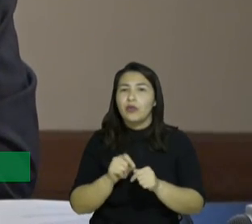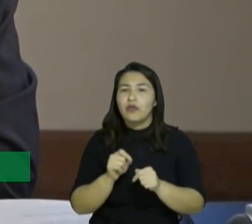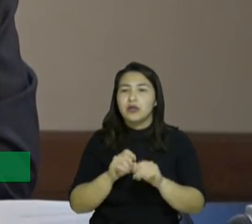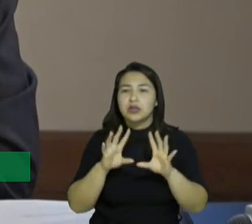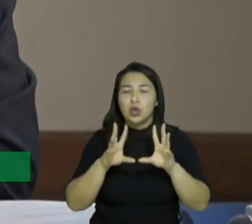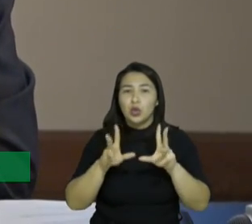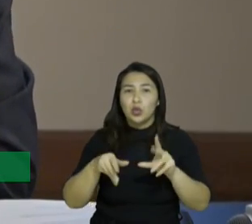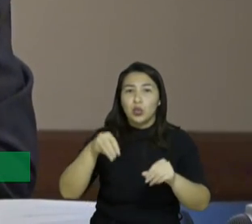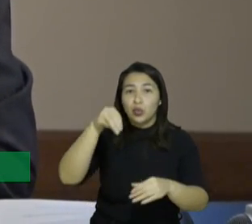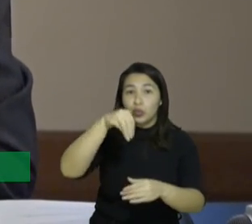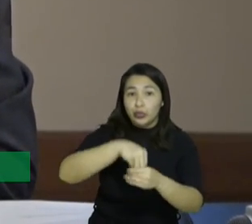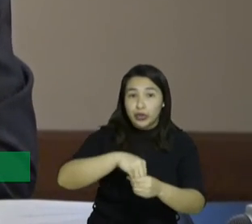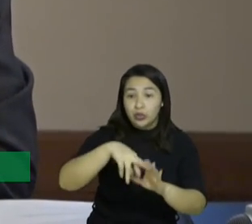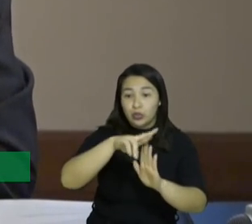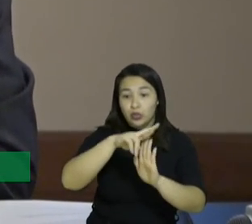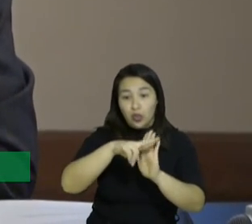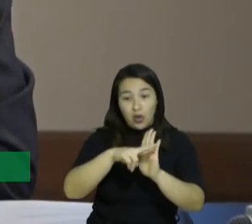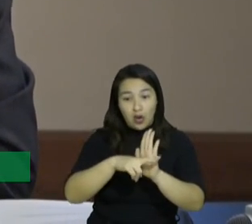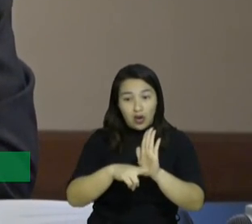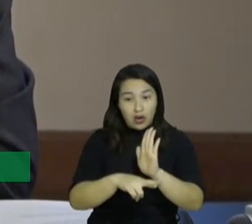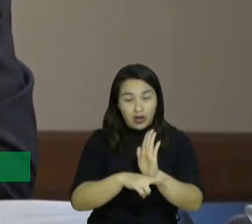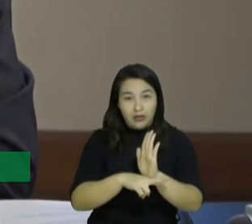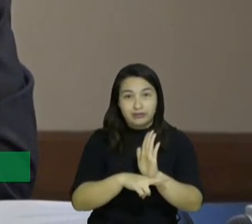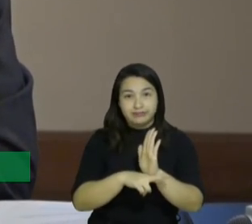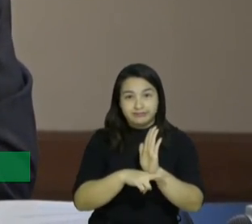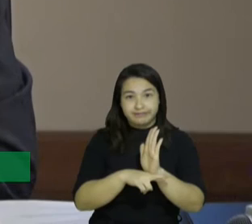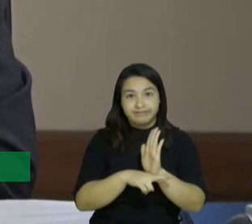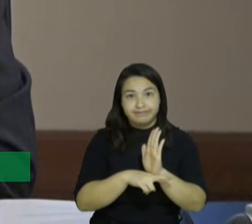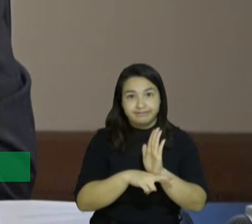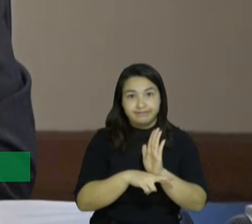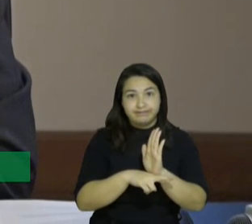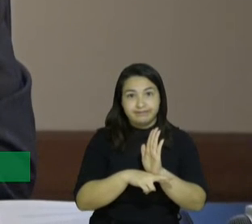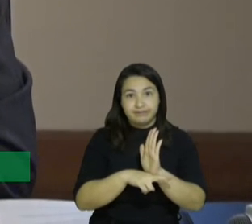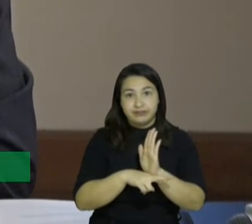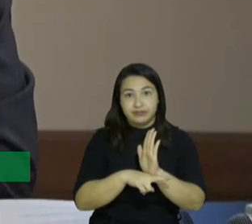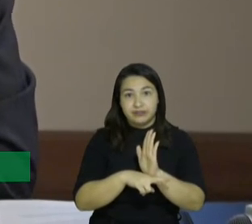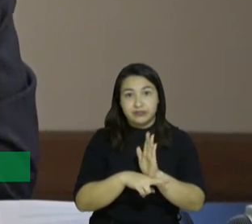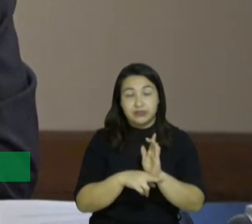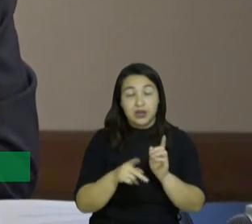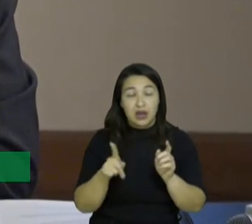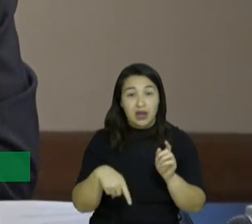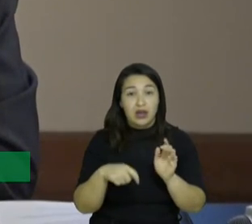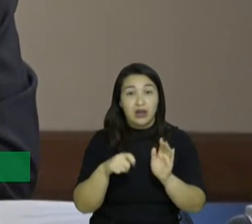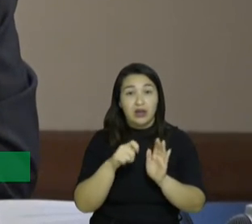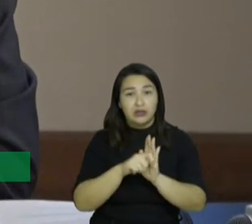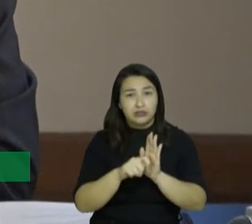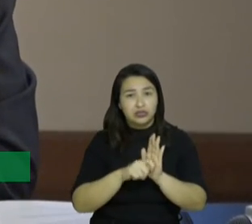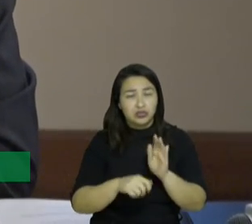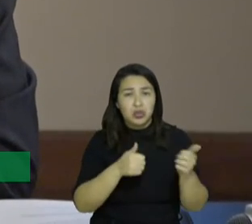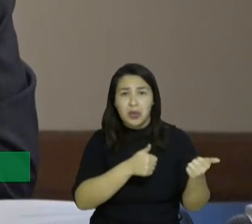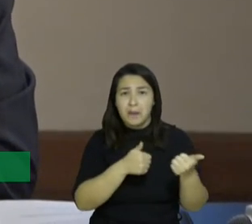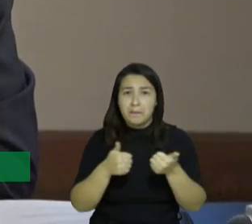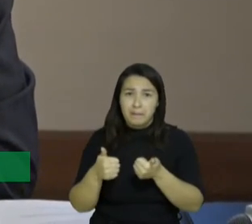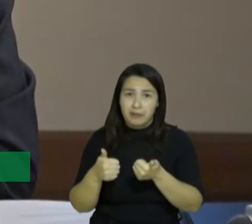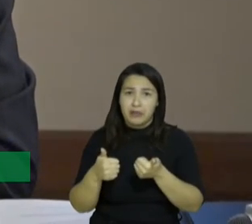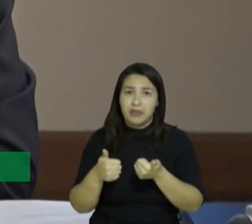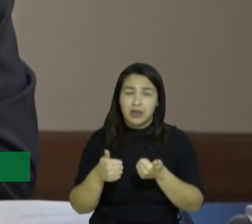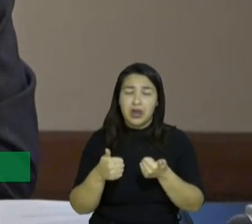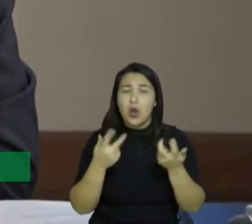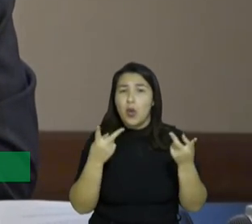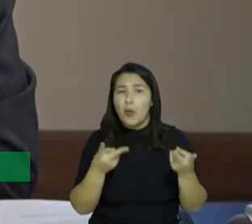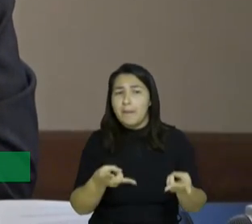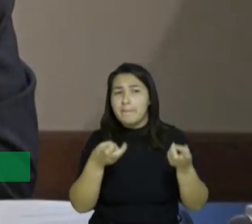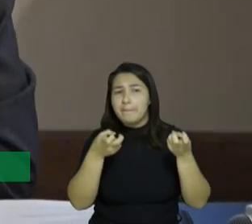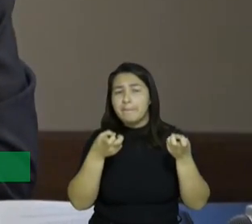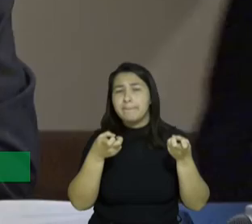dentro das regras as regras aqui sanitárias eh muito bem descritas elas elas são totalmente observadas ou